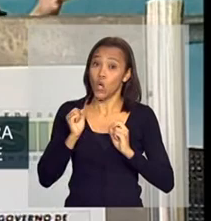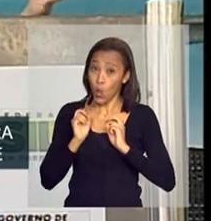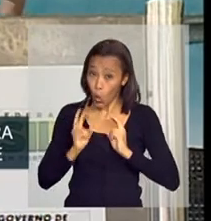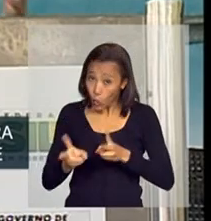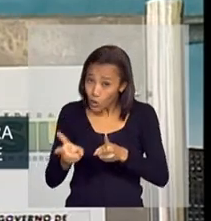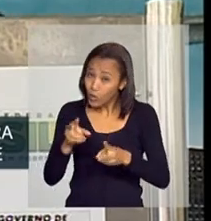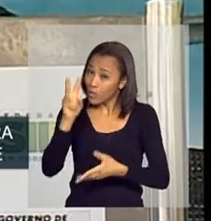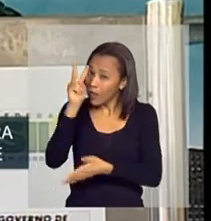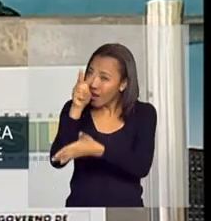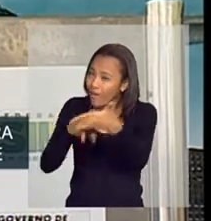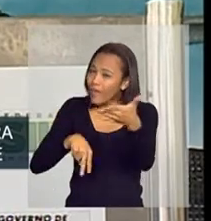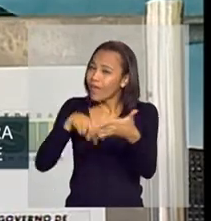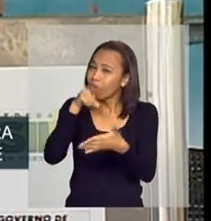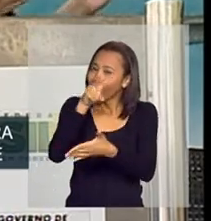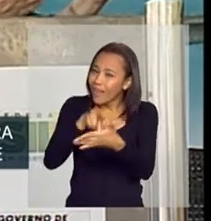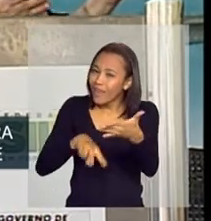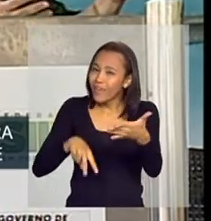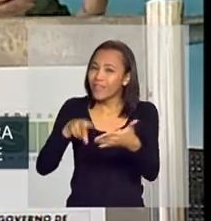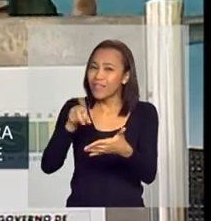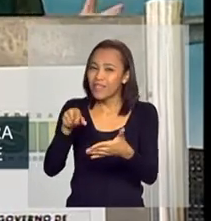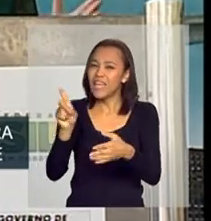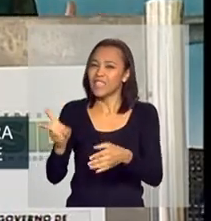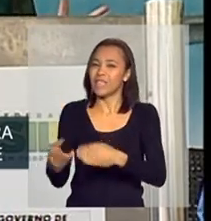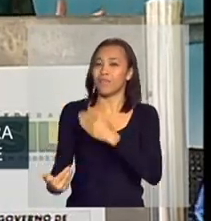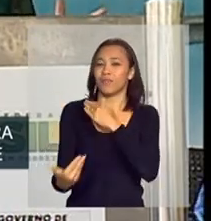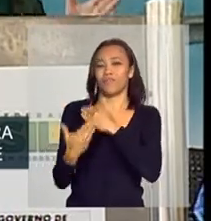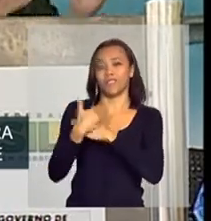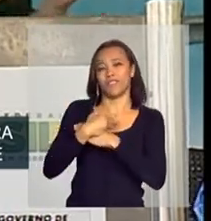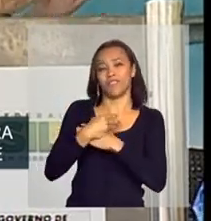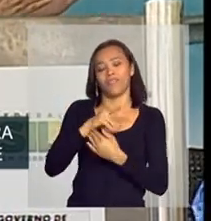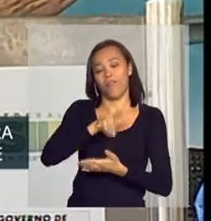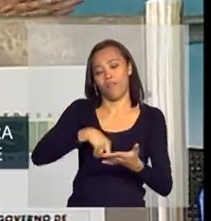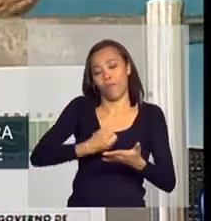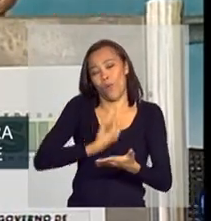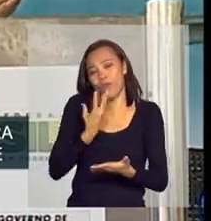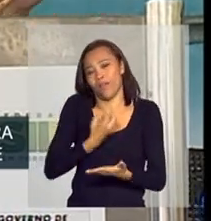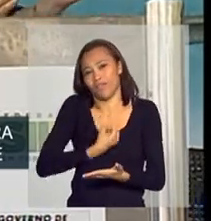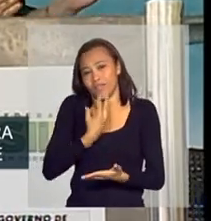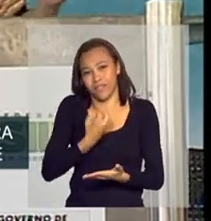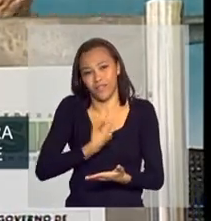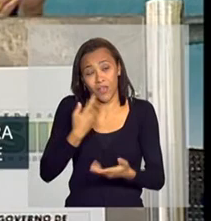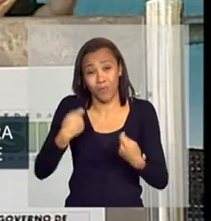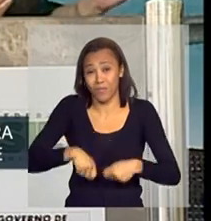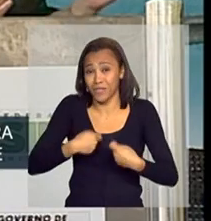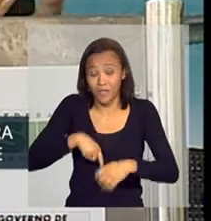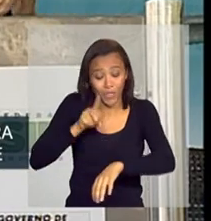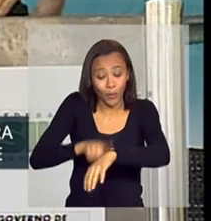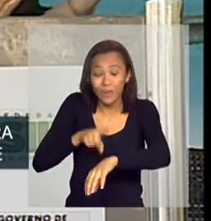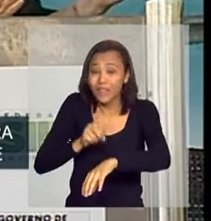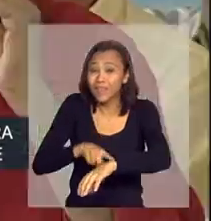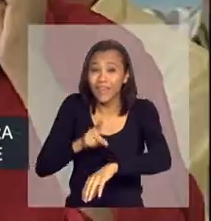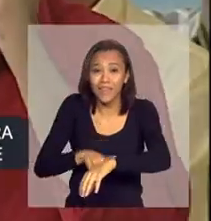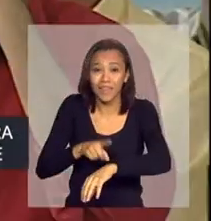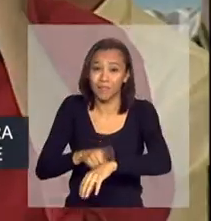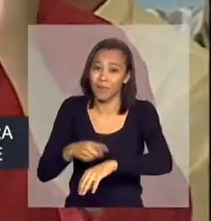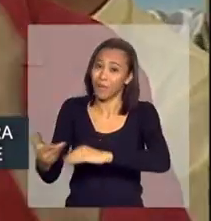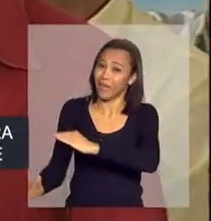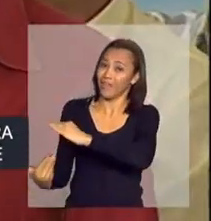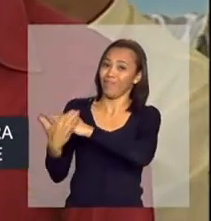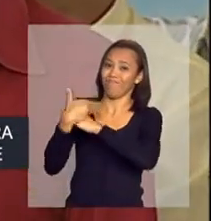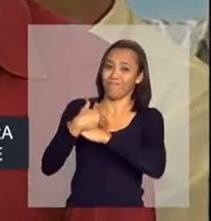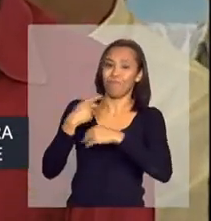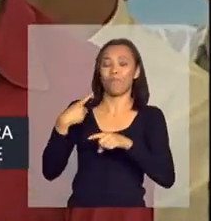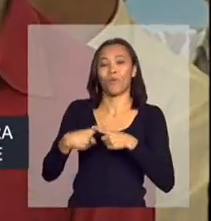continue lendo para mim, Deda, porque ele me visita e lê poesia. Eu tenho de ter um tempo maior para receber o Deda, porque